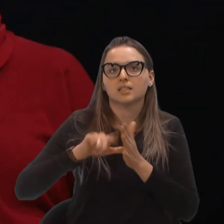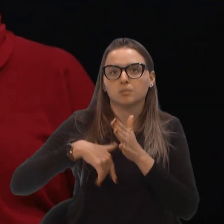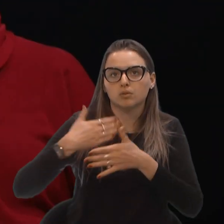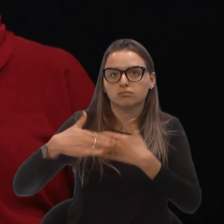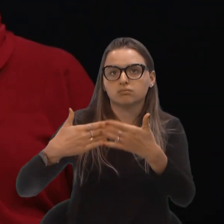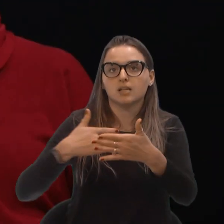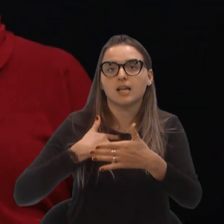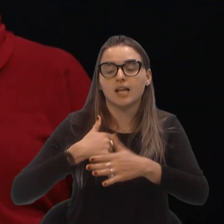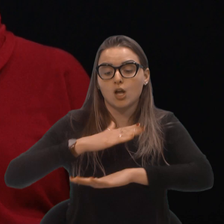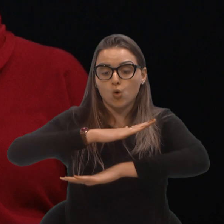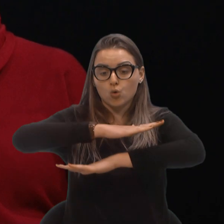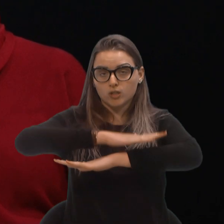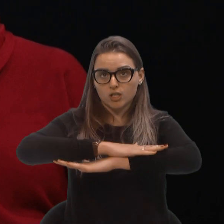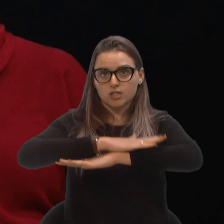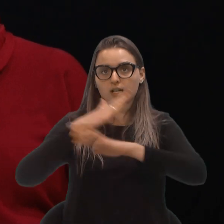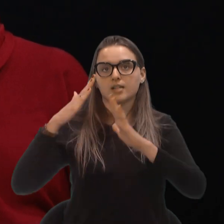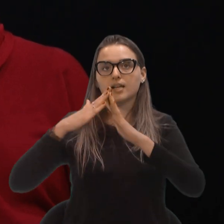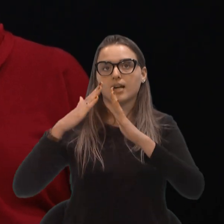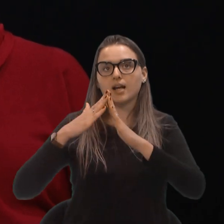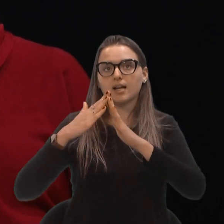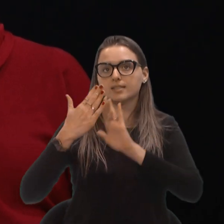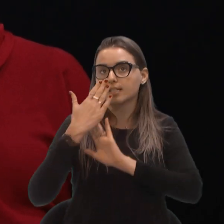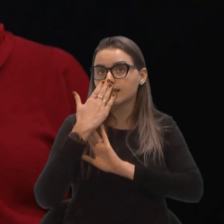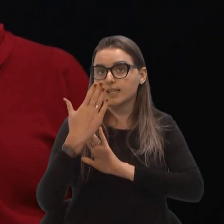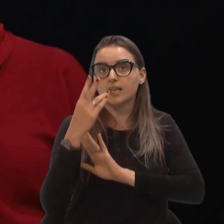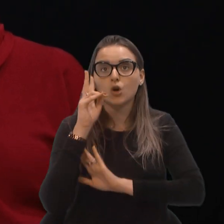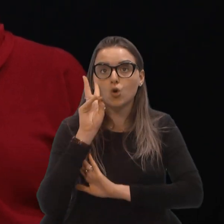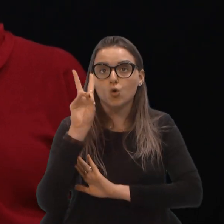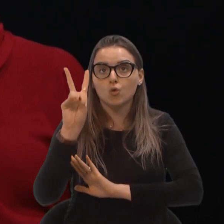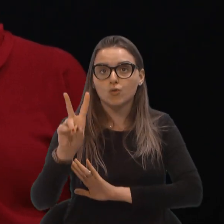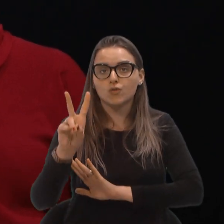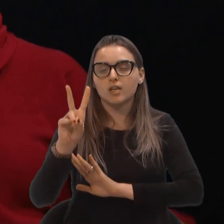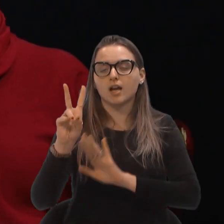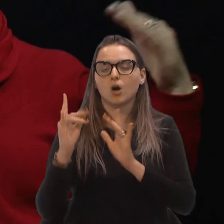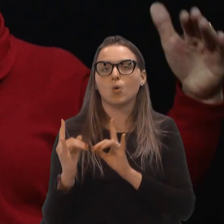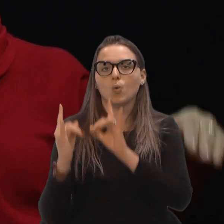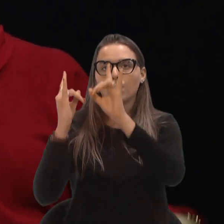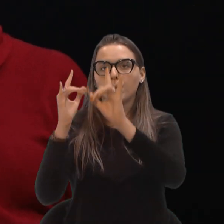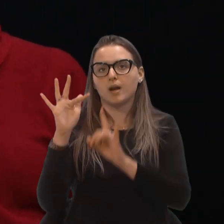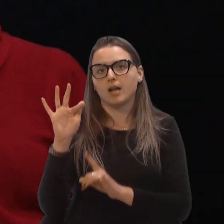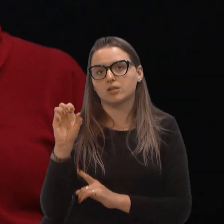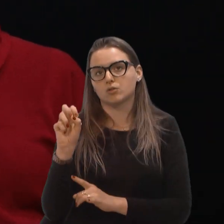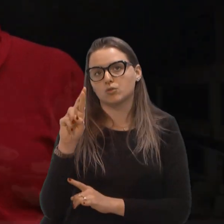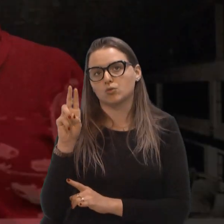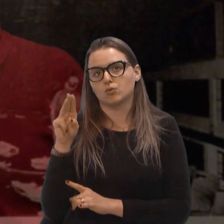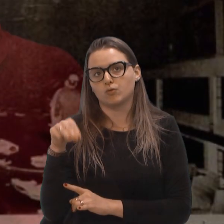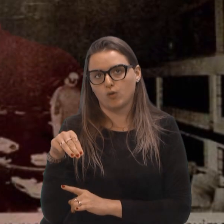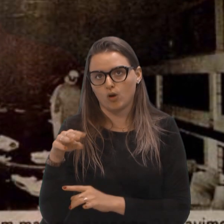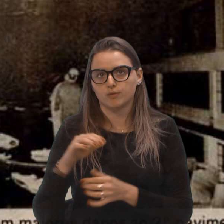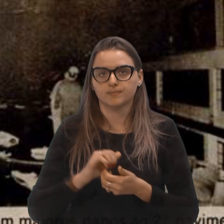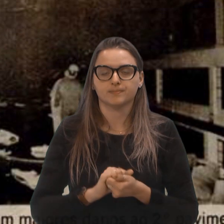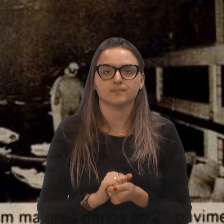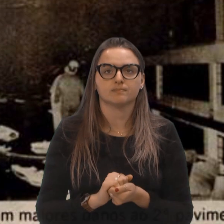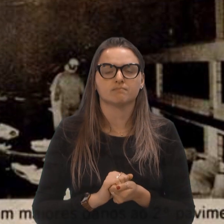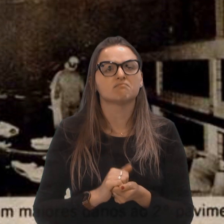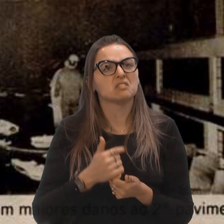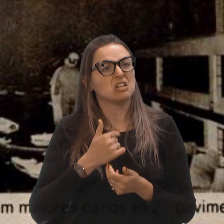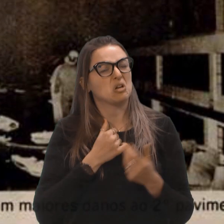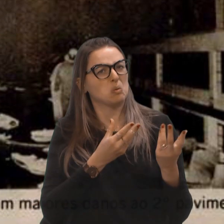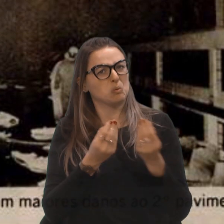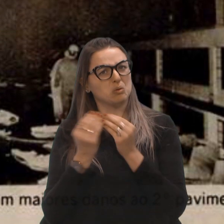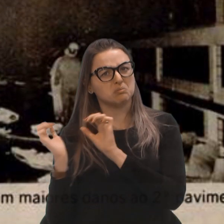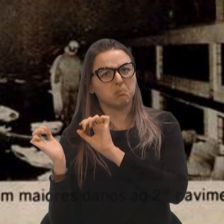pelas tantas fui para a janela, que dava no prédio da Câmara, do fórum, né? Aí vi um